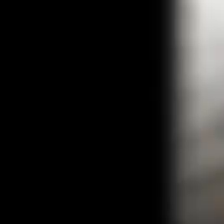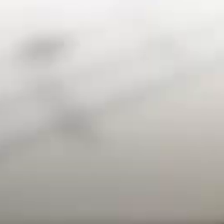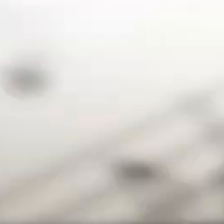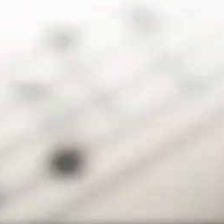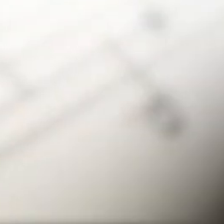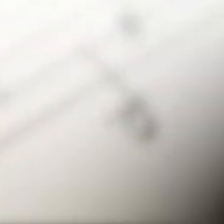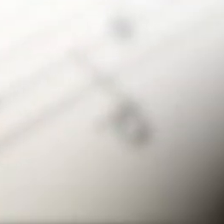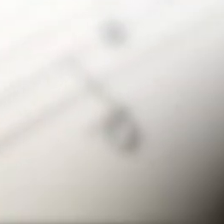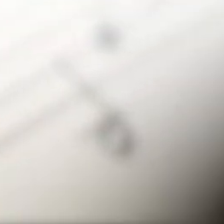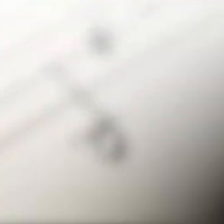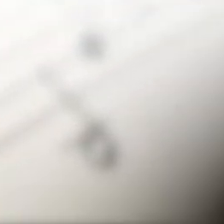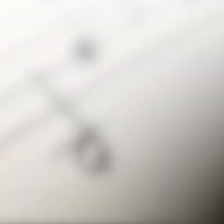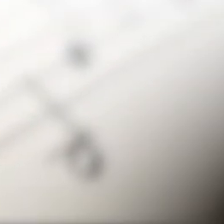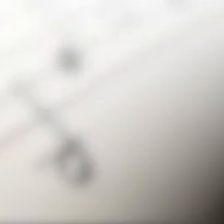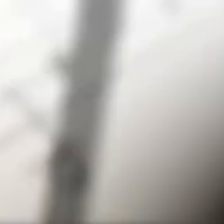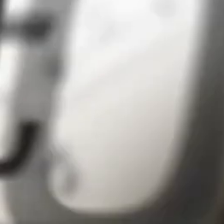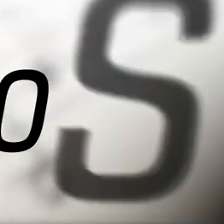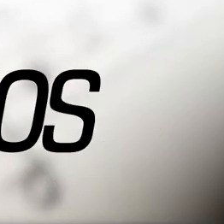linda.